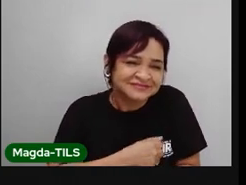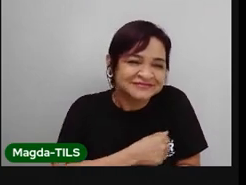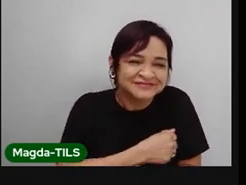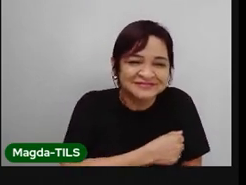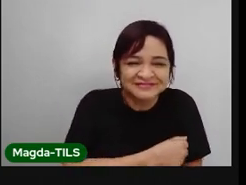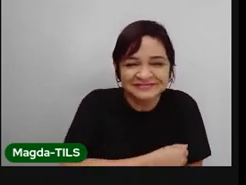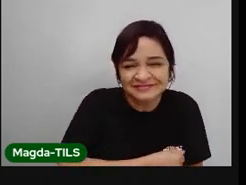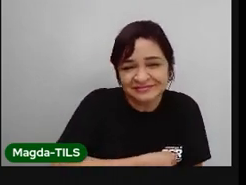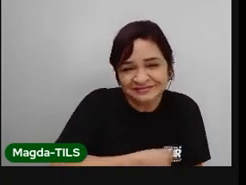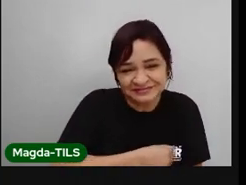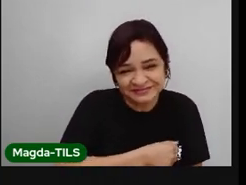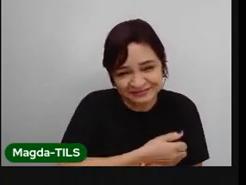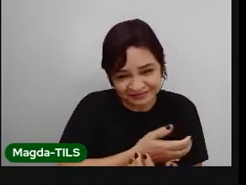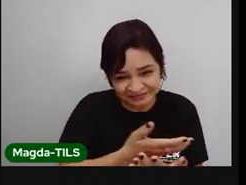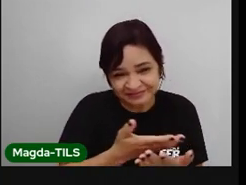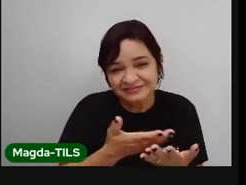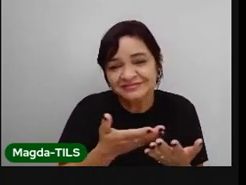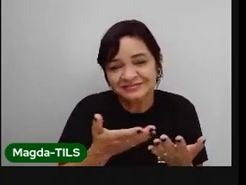sem